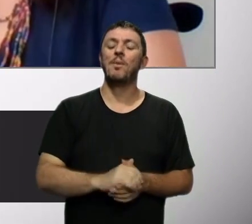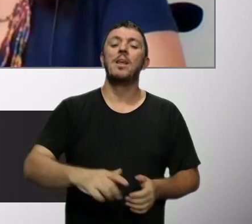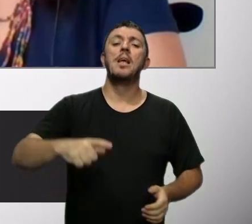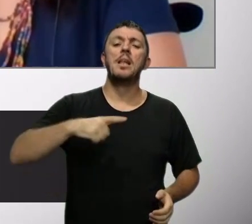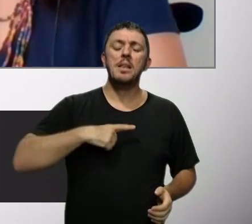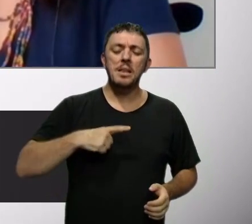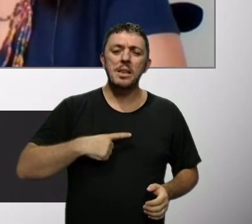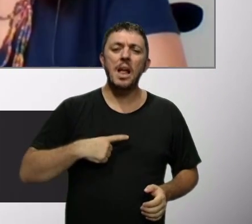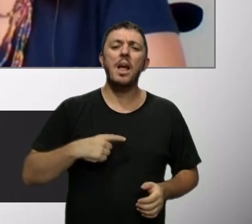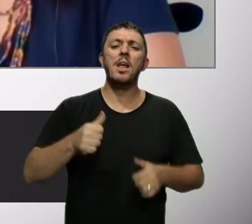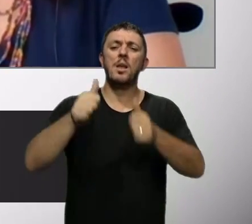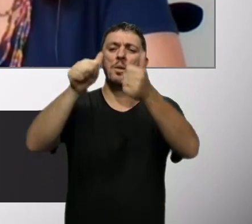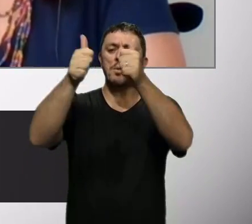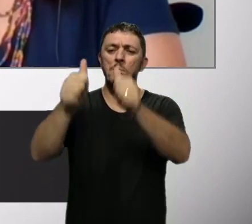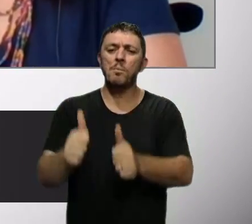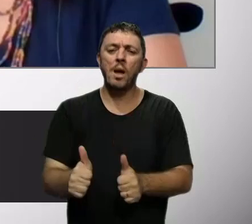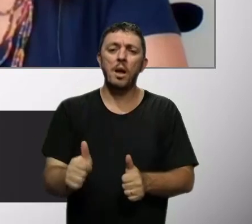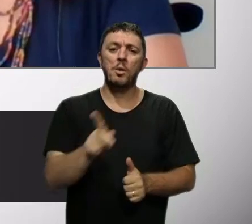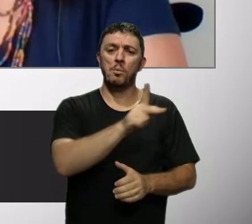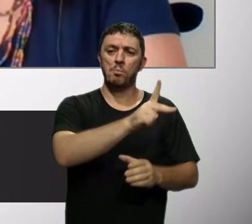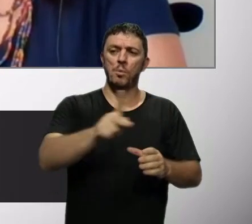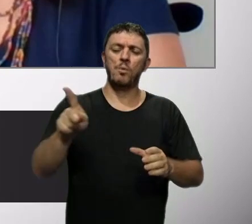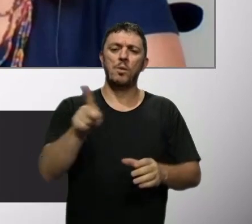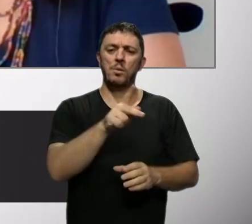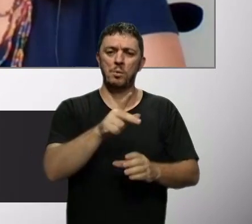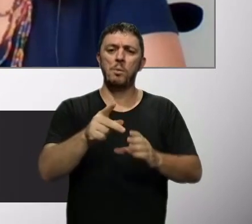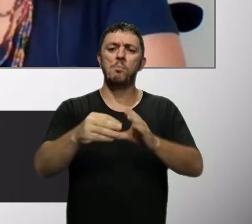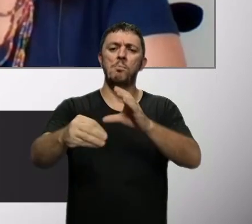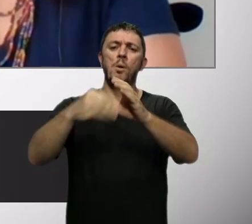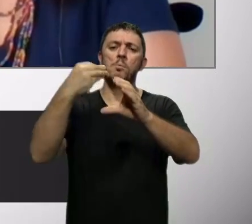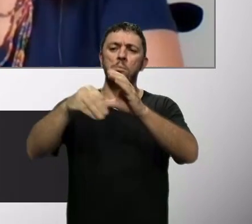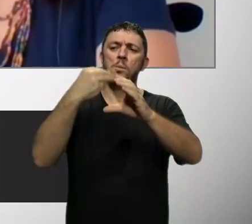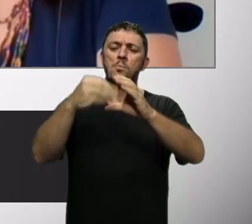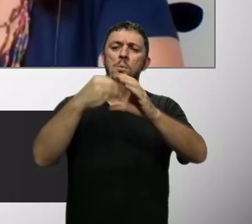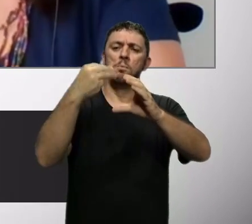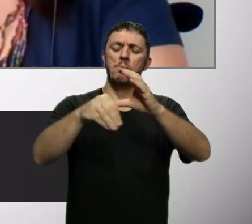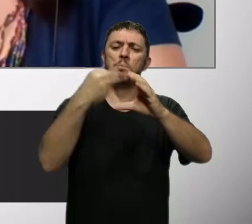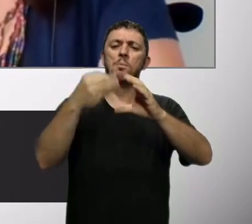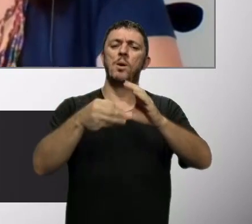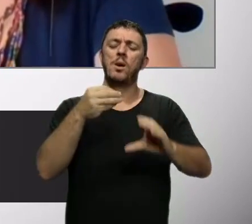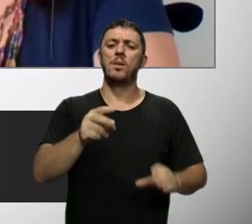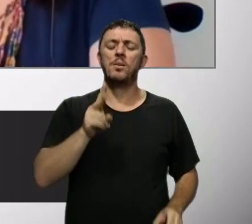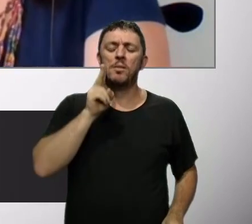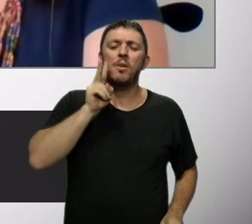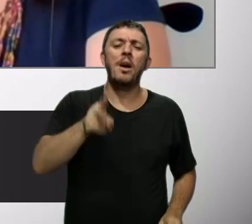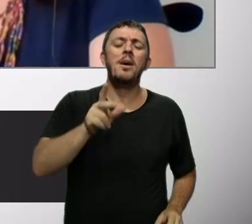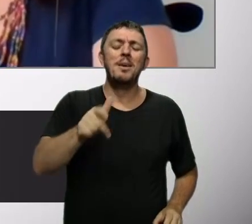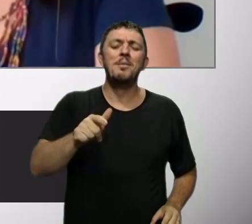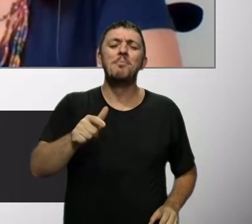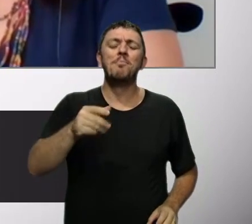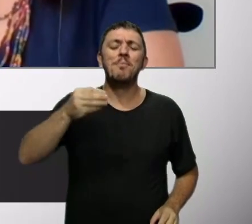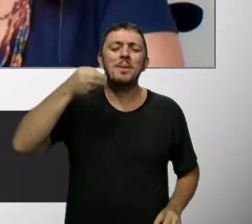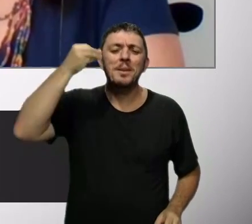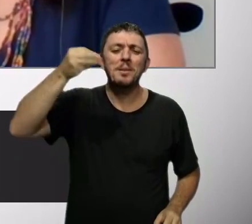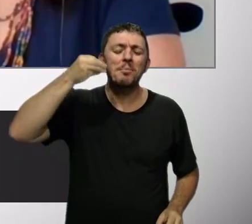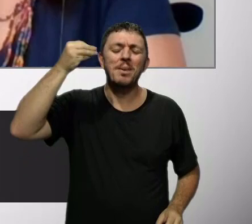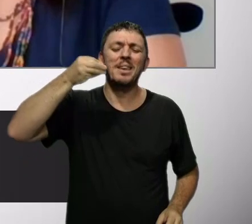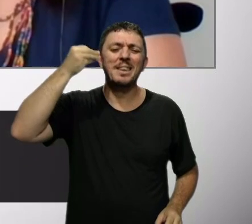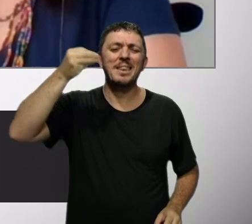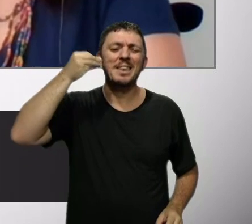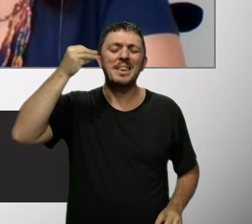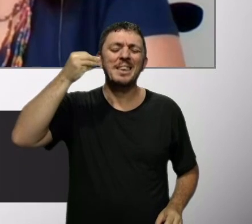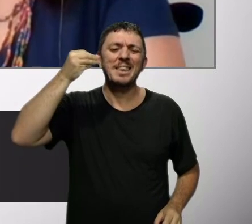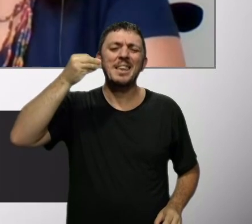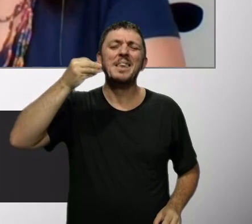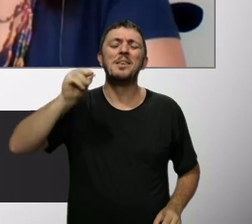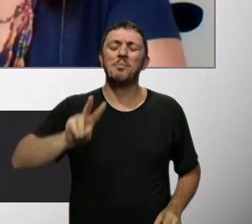documentação que os educadores nos enviaram para que possamos apreciar um pouquinho dessa rica experiência inspirada na sua proposta.